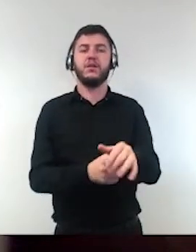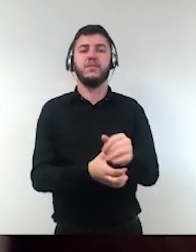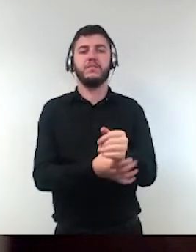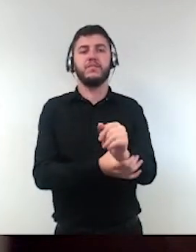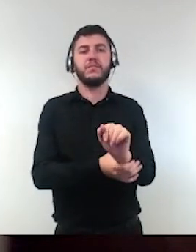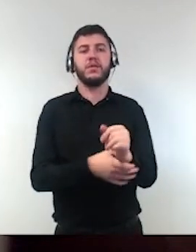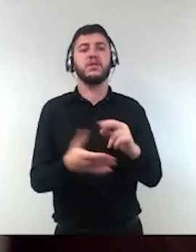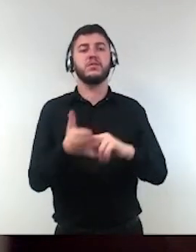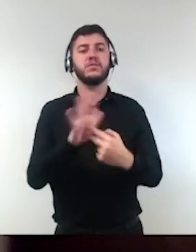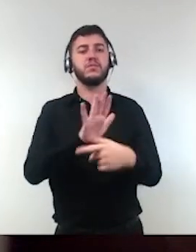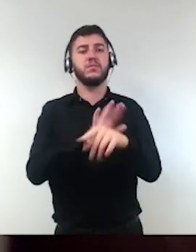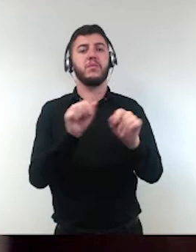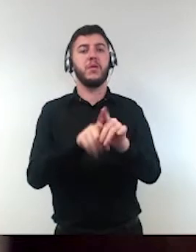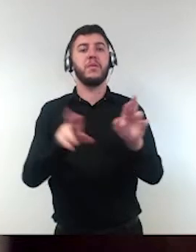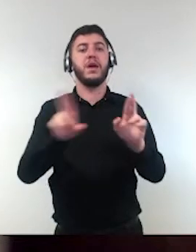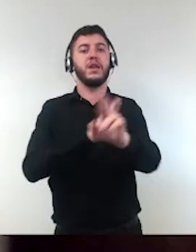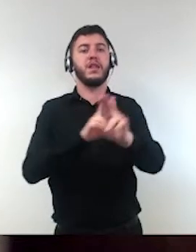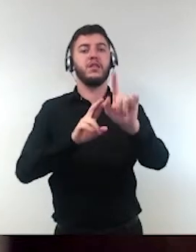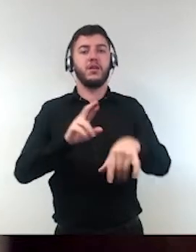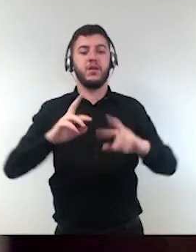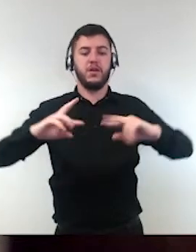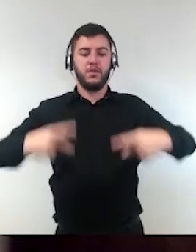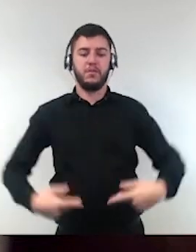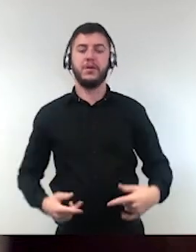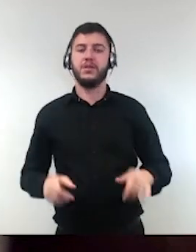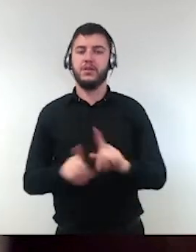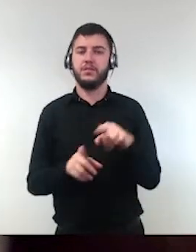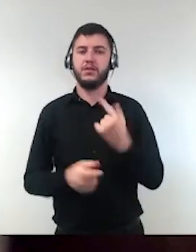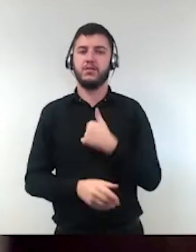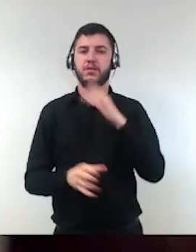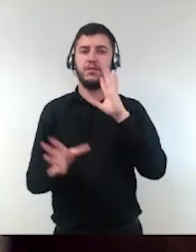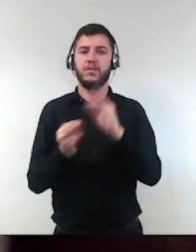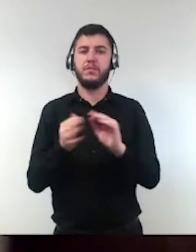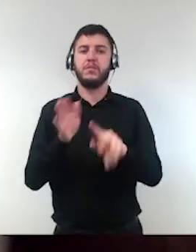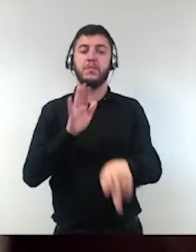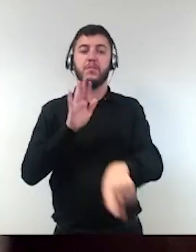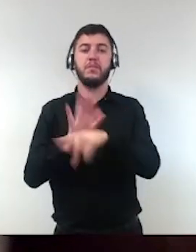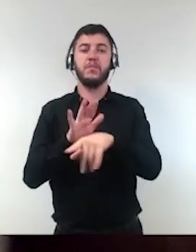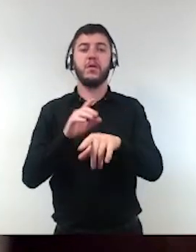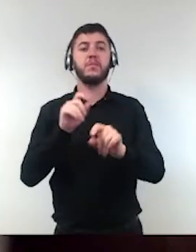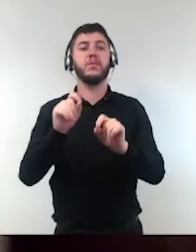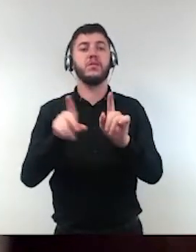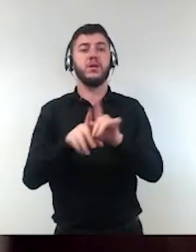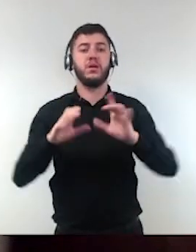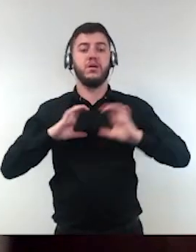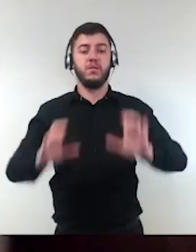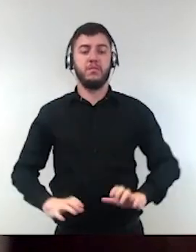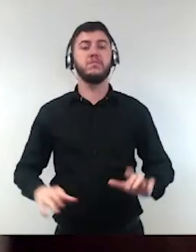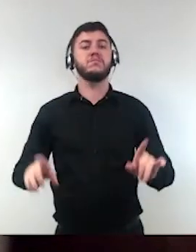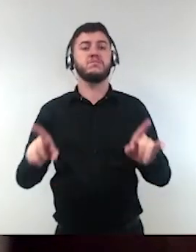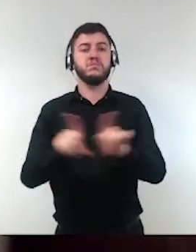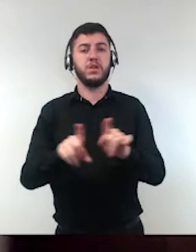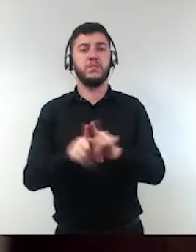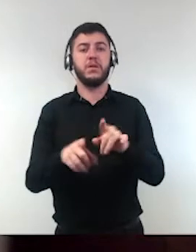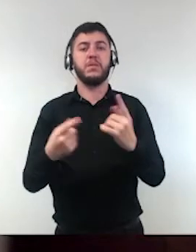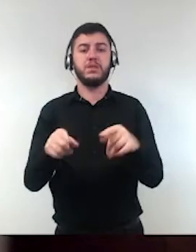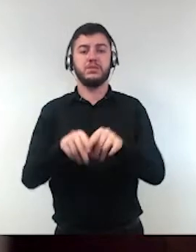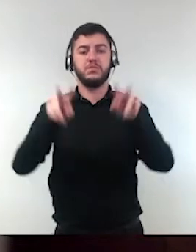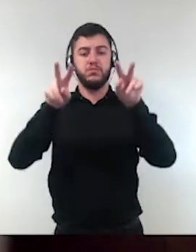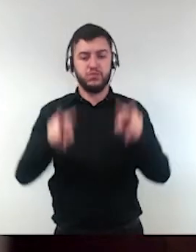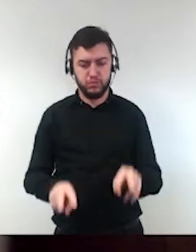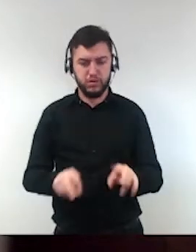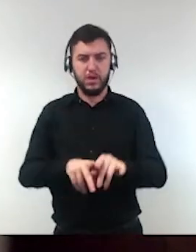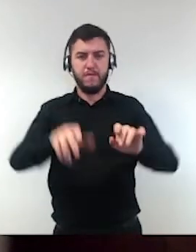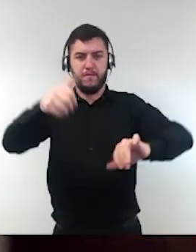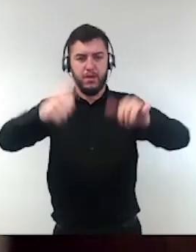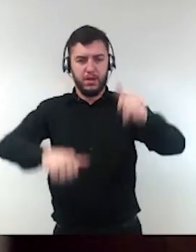de relacionamento humano, ela é interpretativa de comportamento também. Então, nós